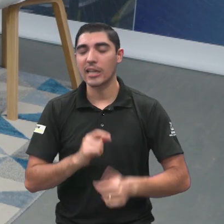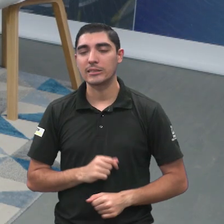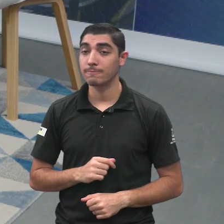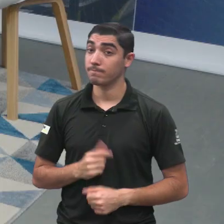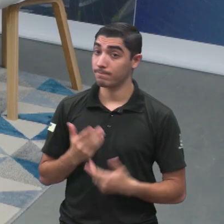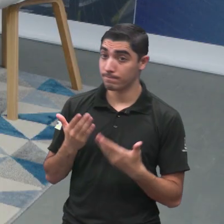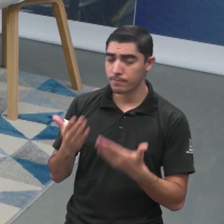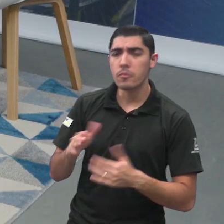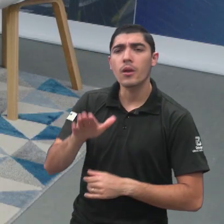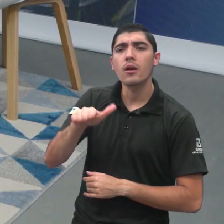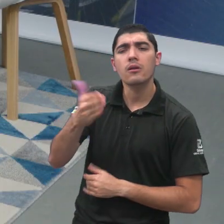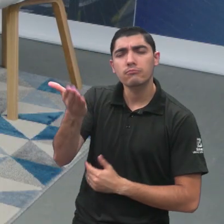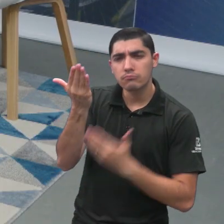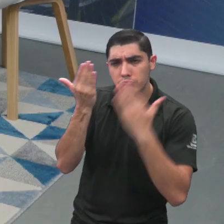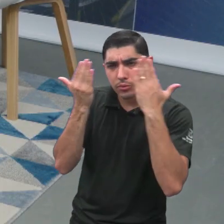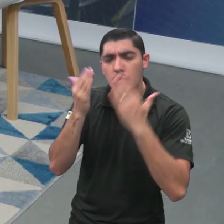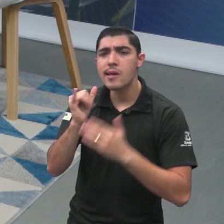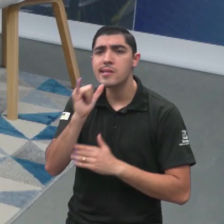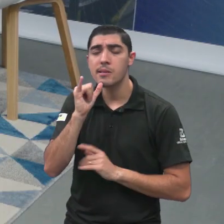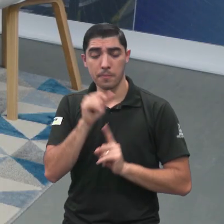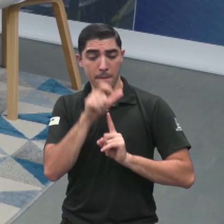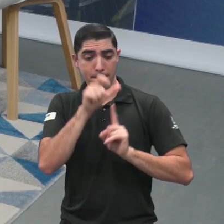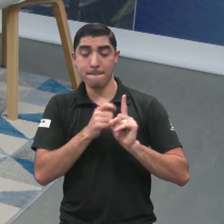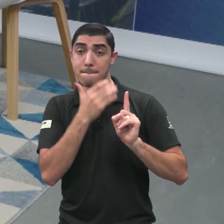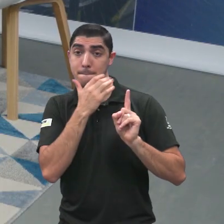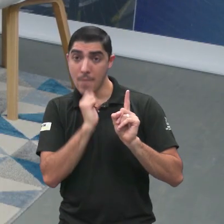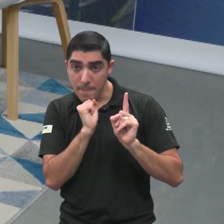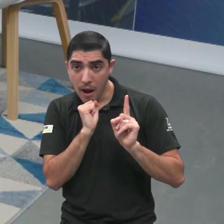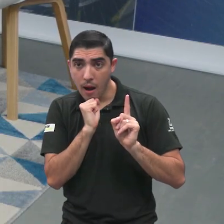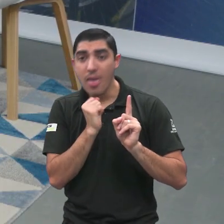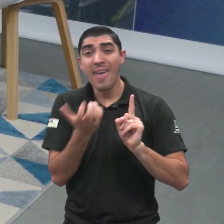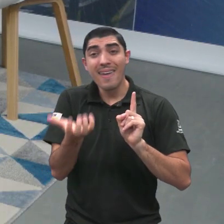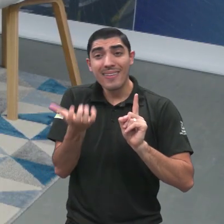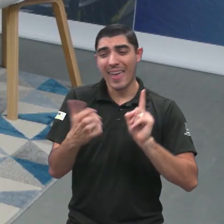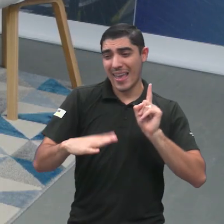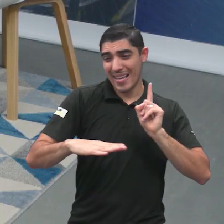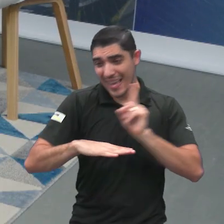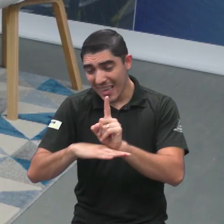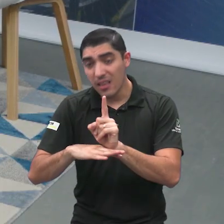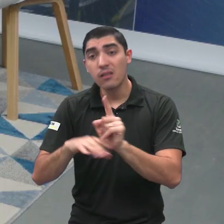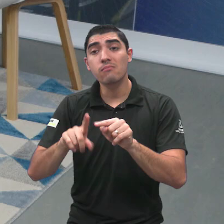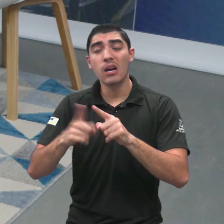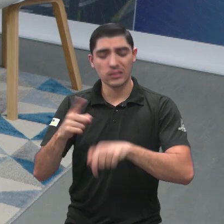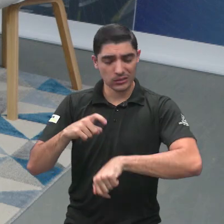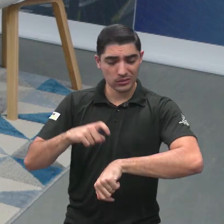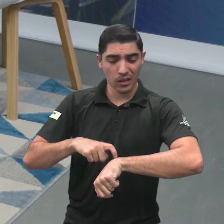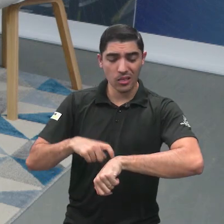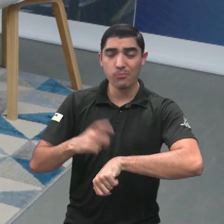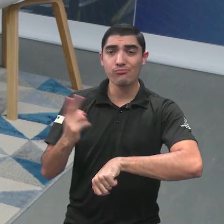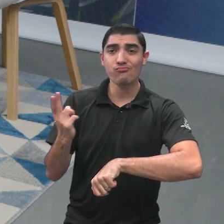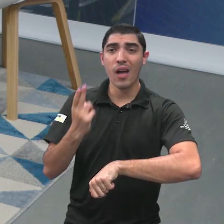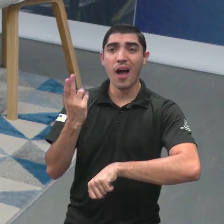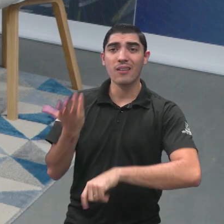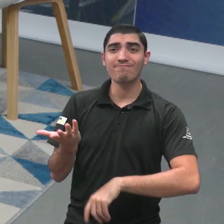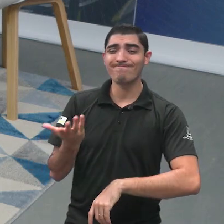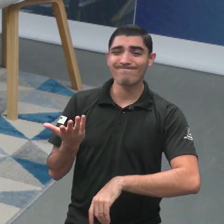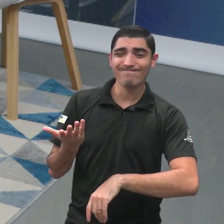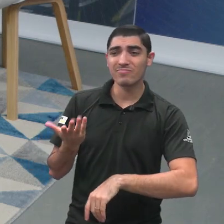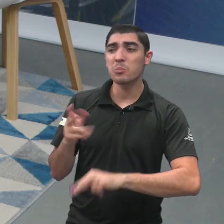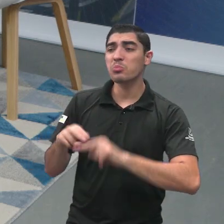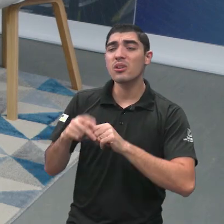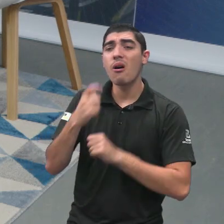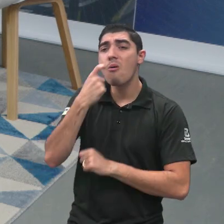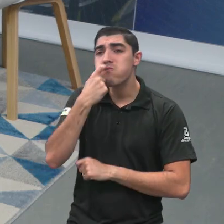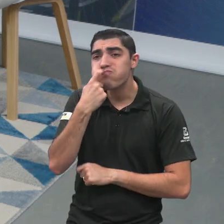impacto psicológico quando o pai ele quer participar, mas não tem tempo suficiente por causa da licença